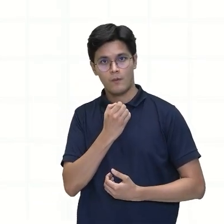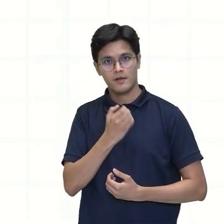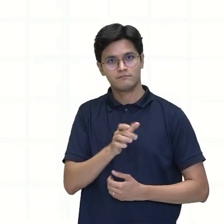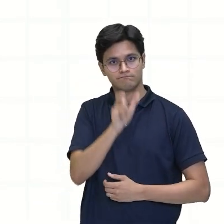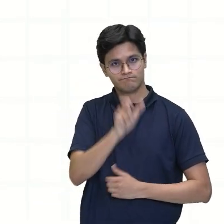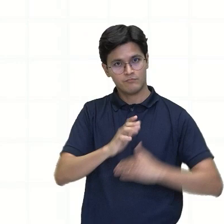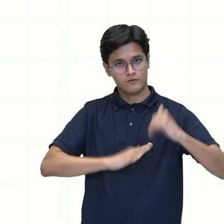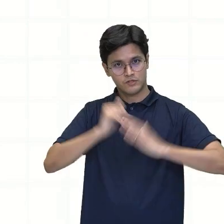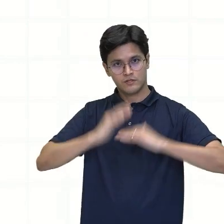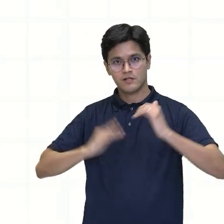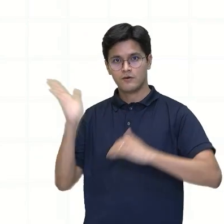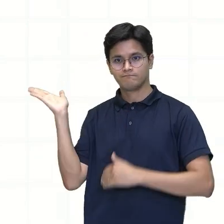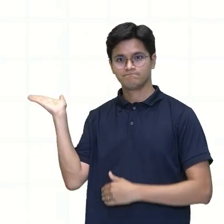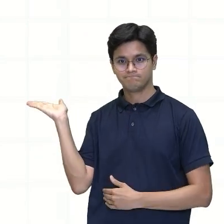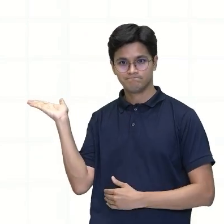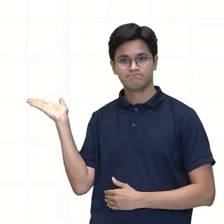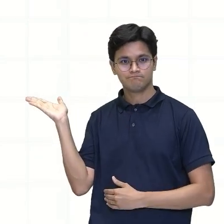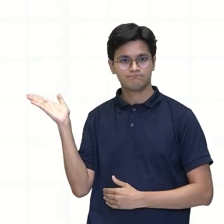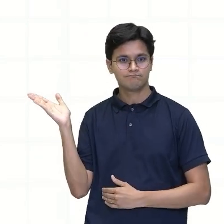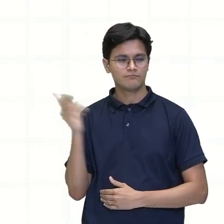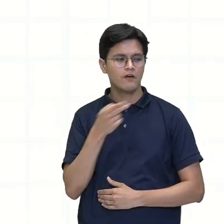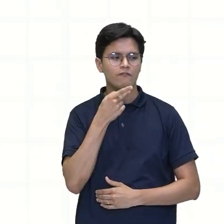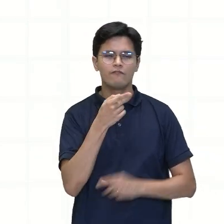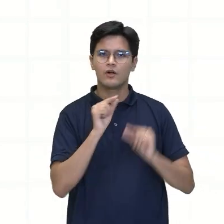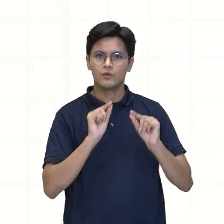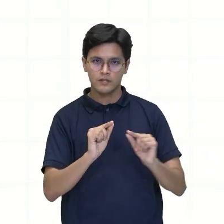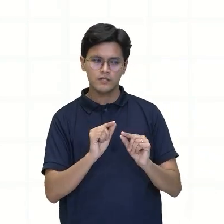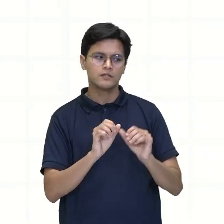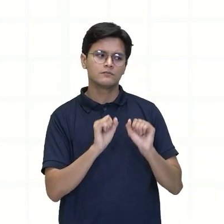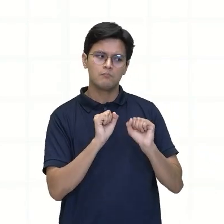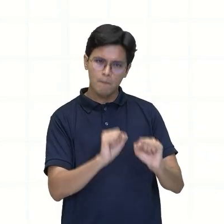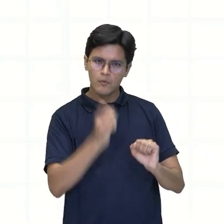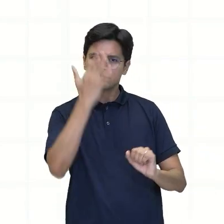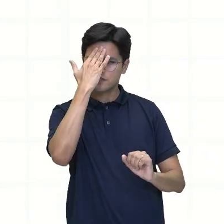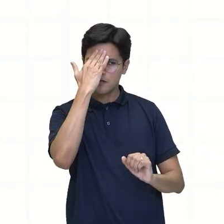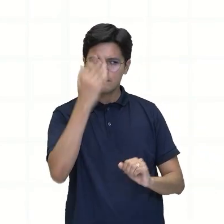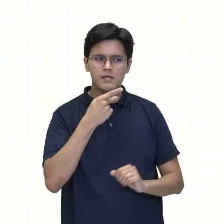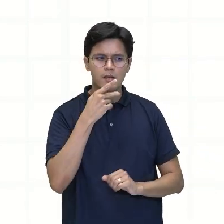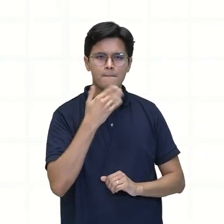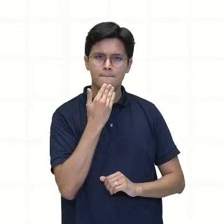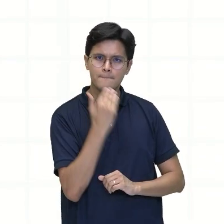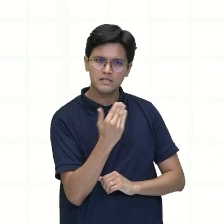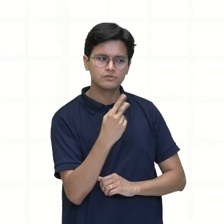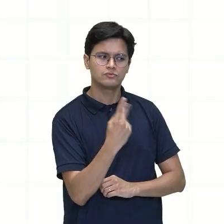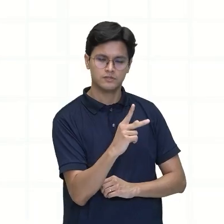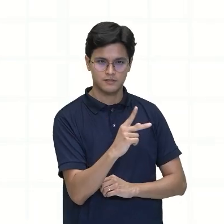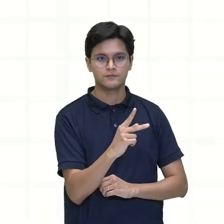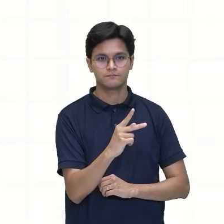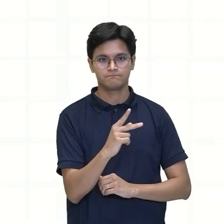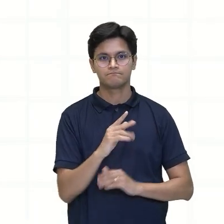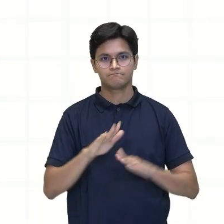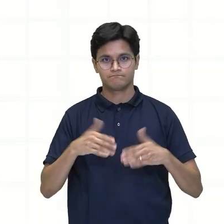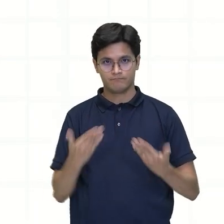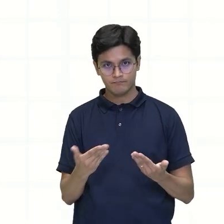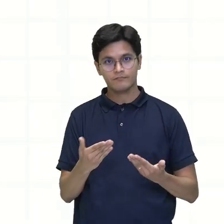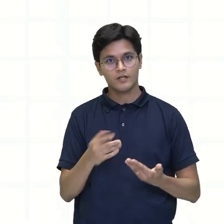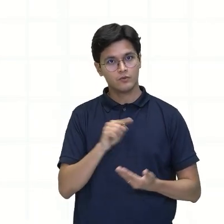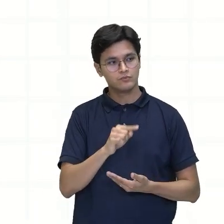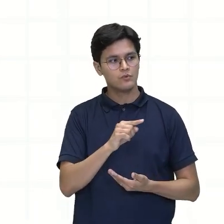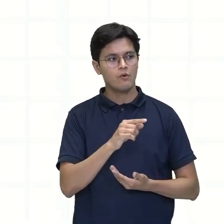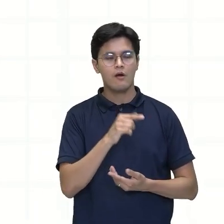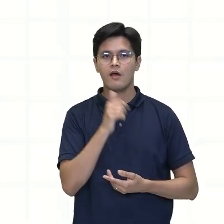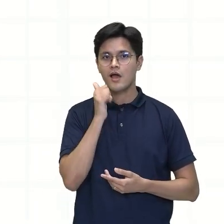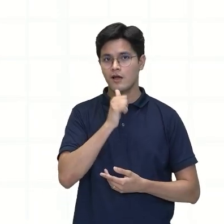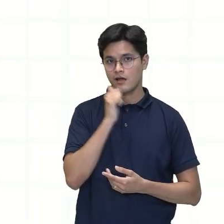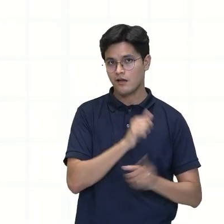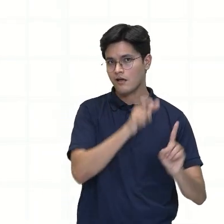então, é o pedido, quando eu estou dentro ali de um restaurante, dentro de um local como esses, tá bom? E aí vem a resposta. Eu perguntei se ela queria